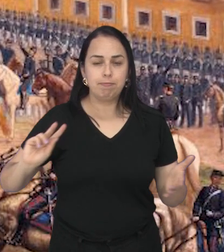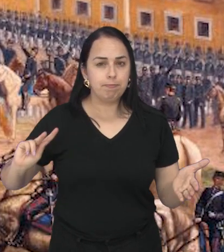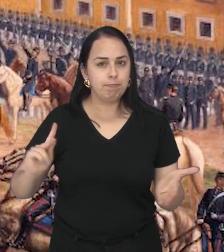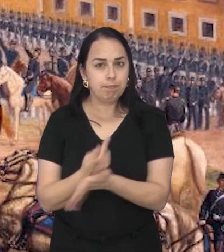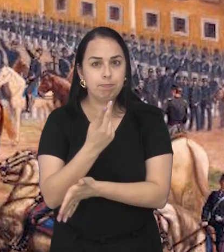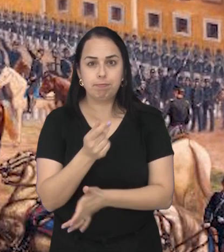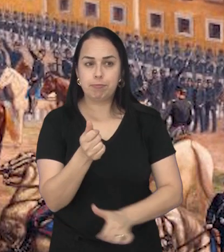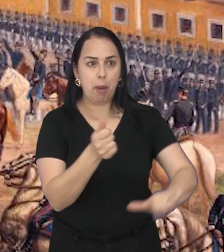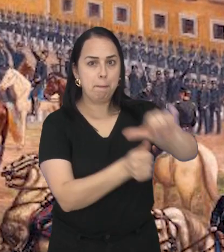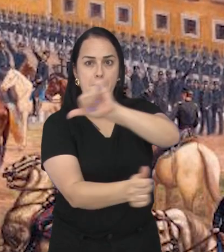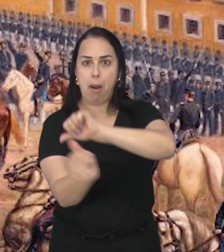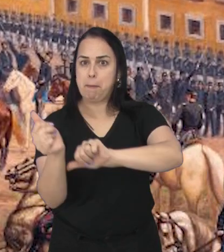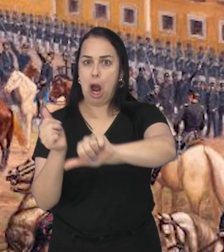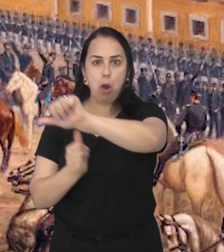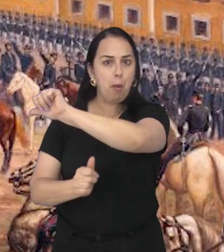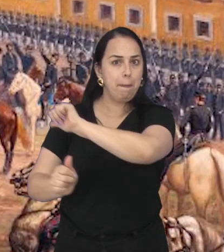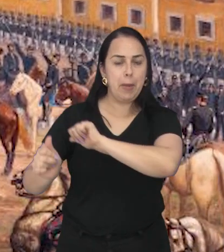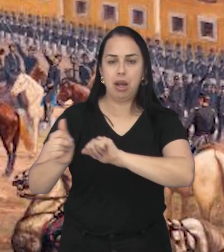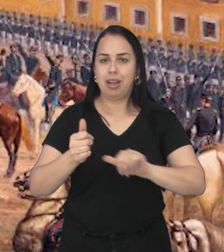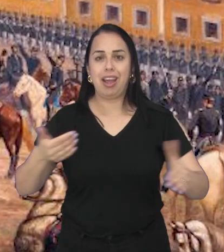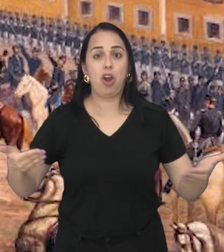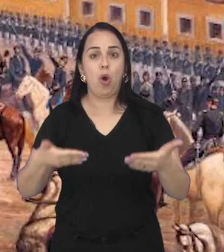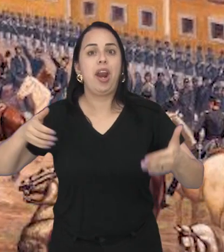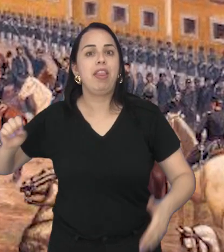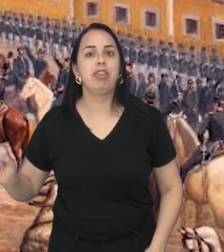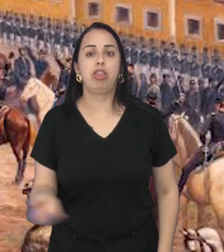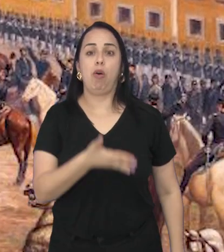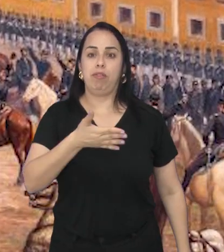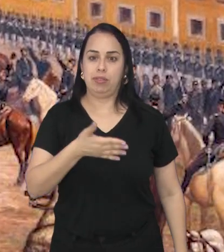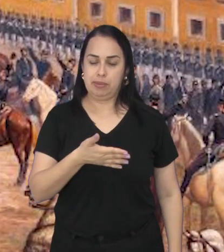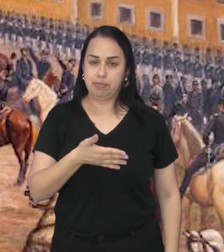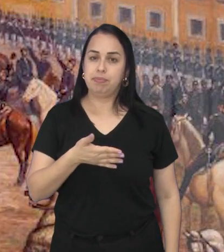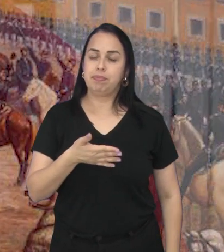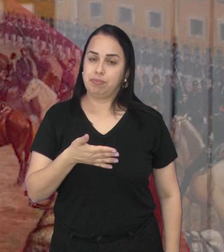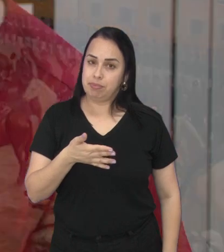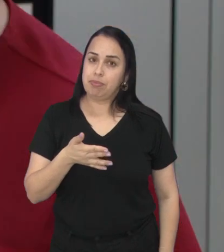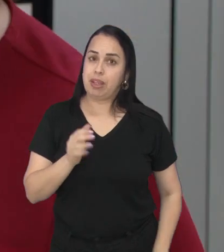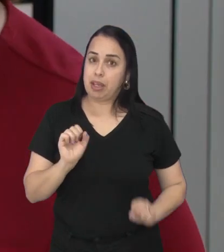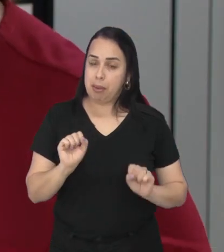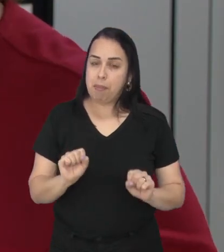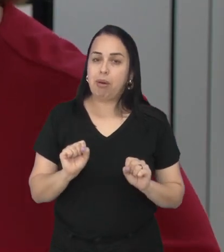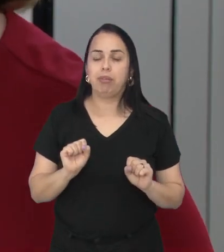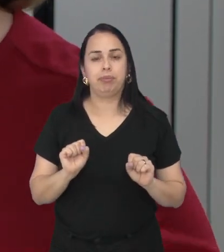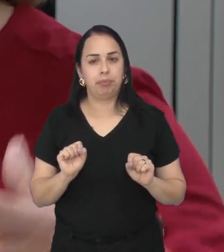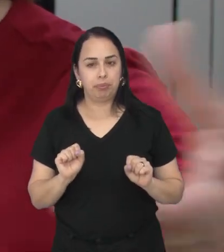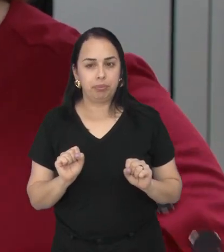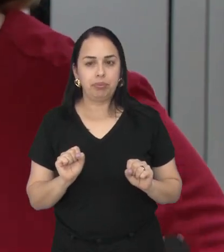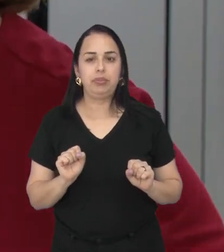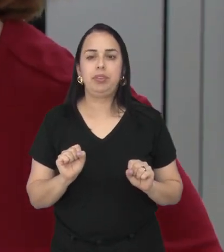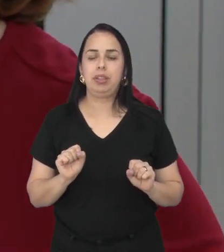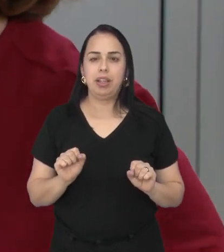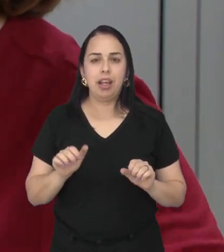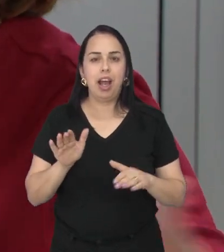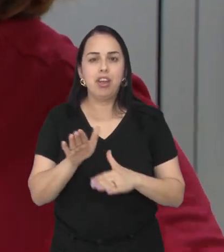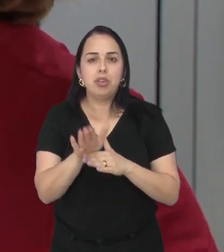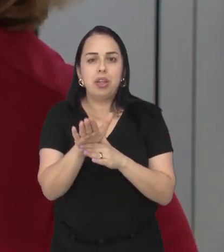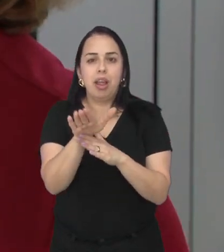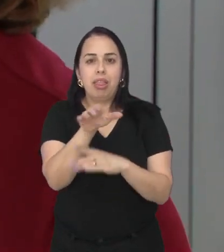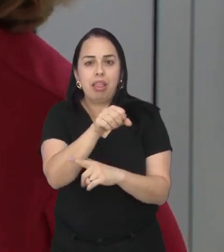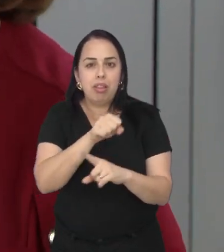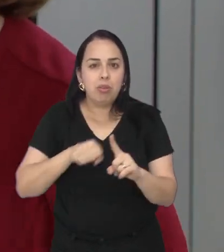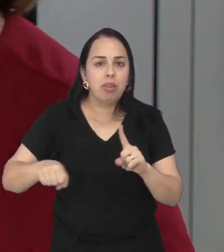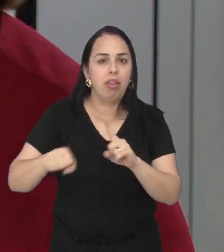para transformar o Estado num Estado moderno, num Estado que pudesse abarcar toda